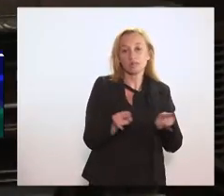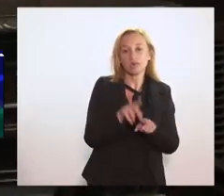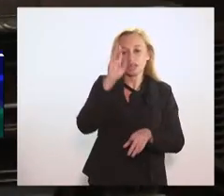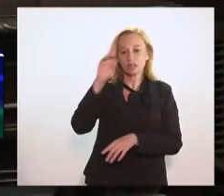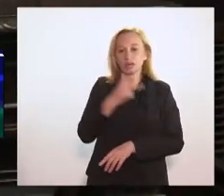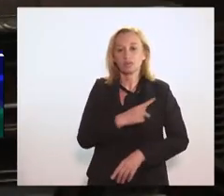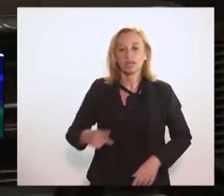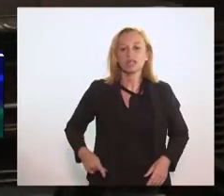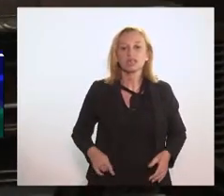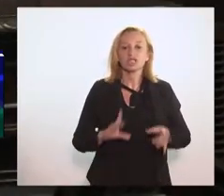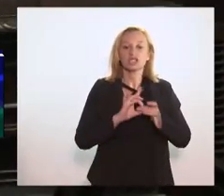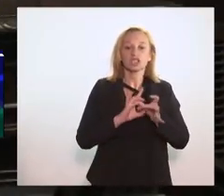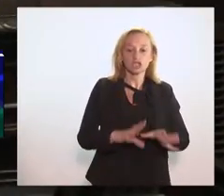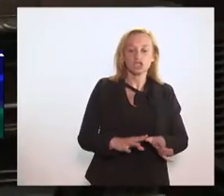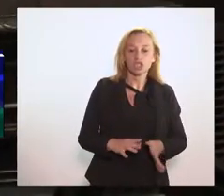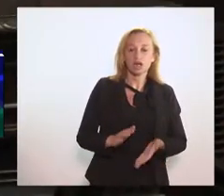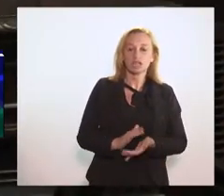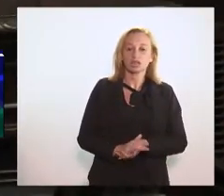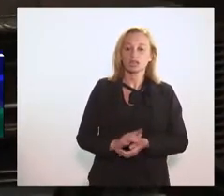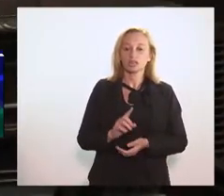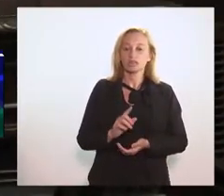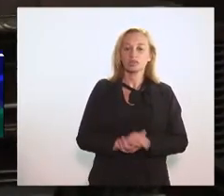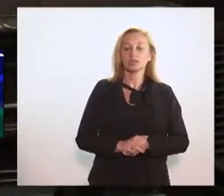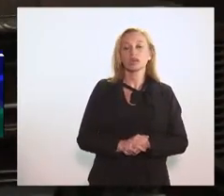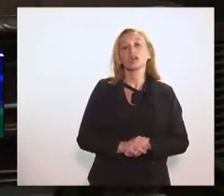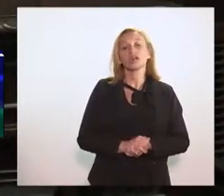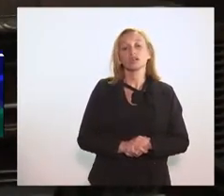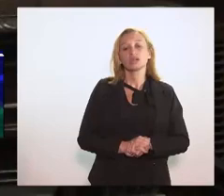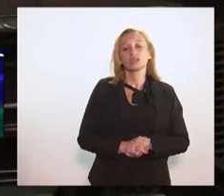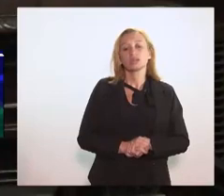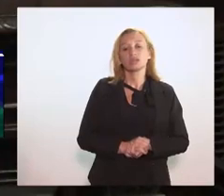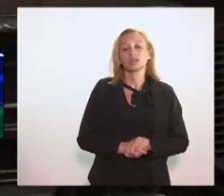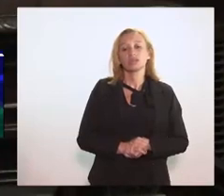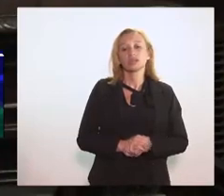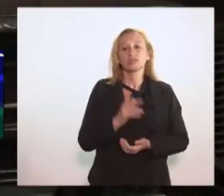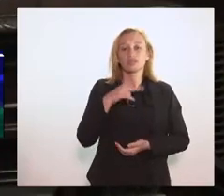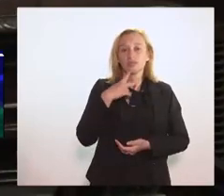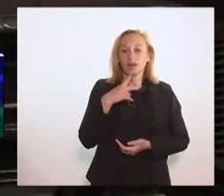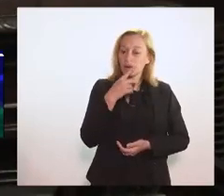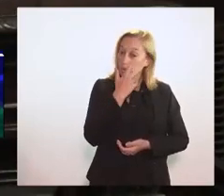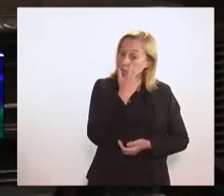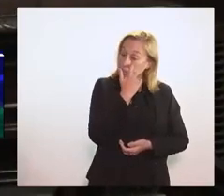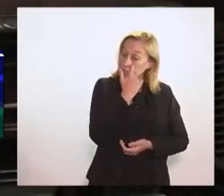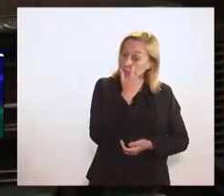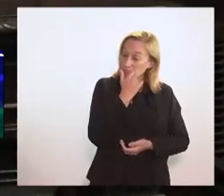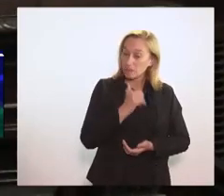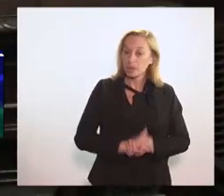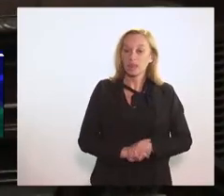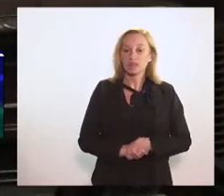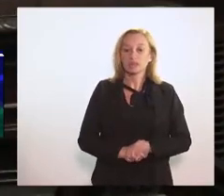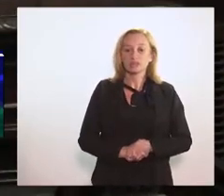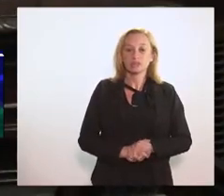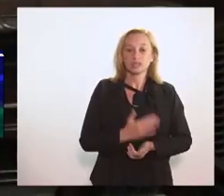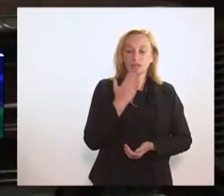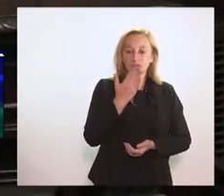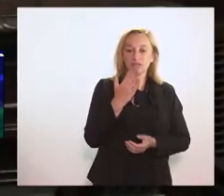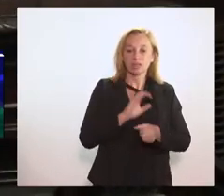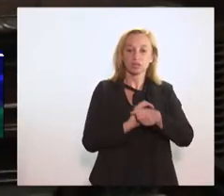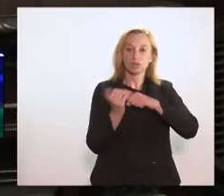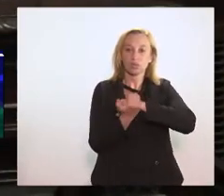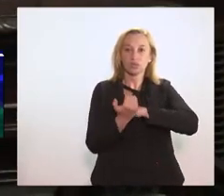presidente, deixar, não seria objeto da minha fala, mas deixar de falar no que diz respeito ao enfrentamento da